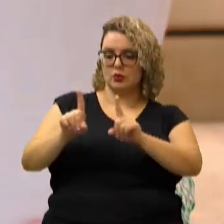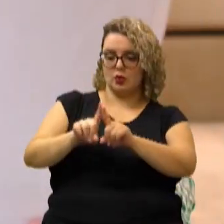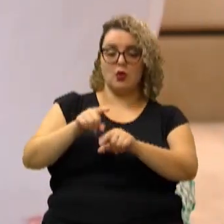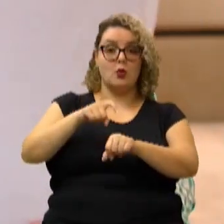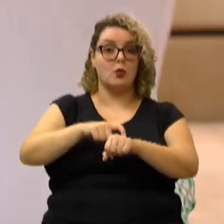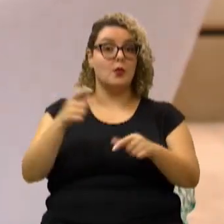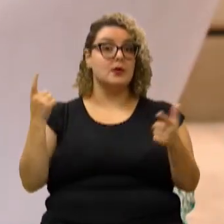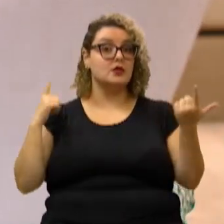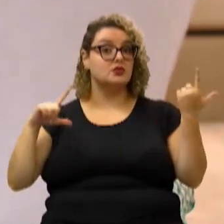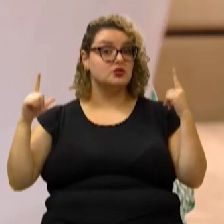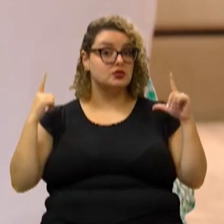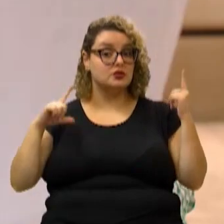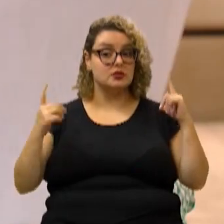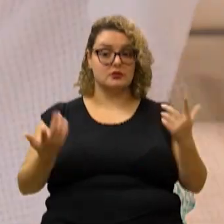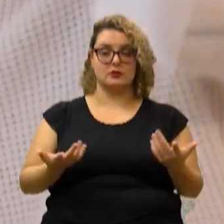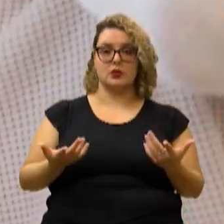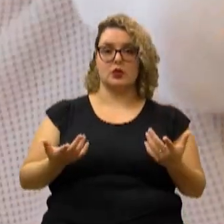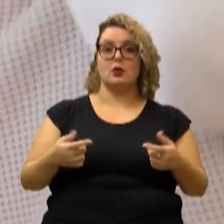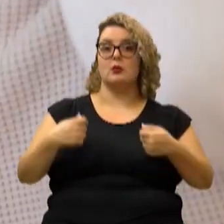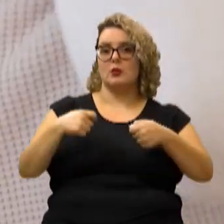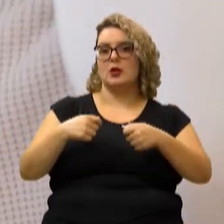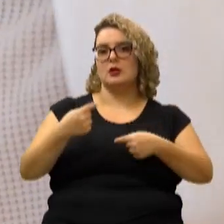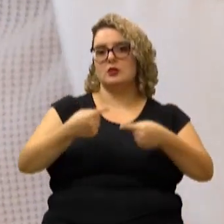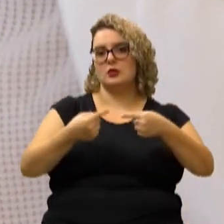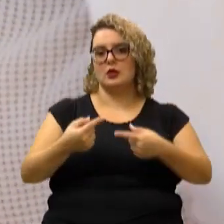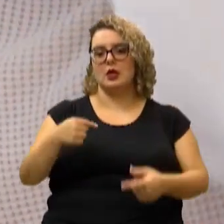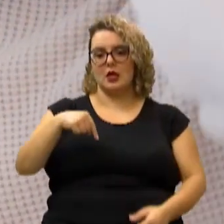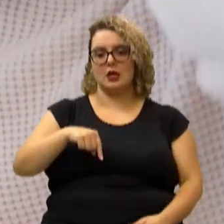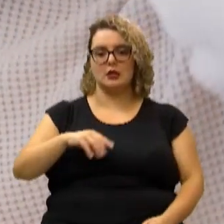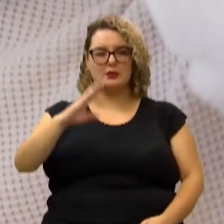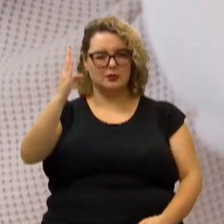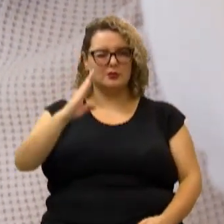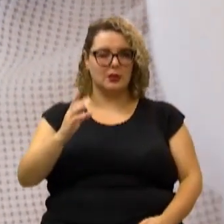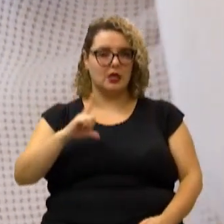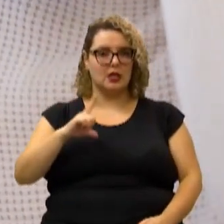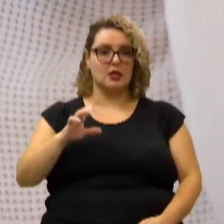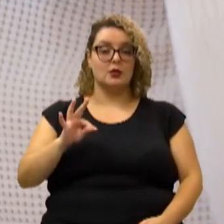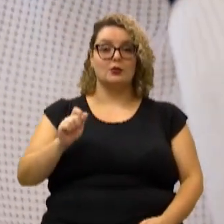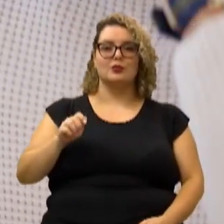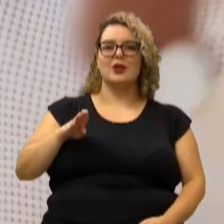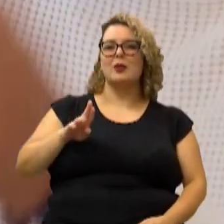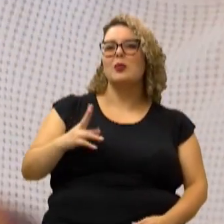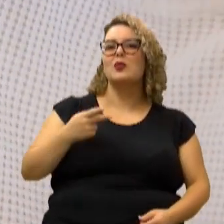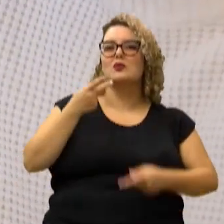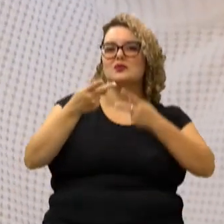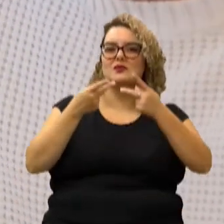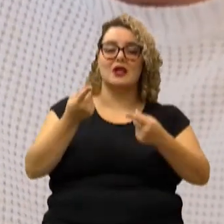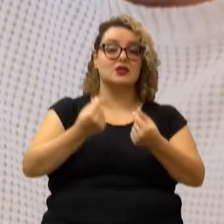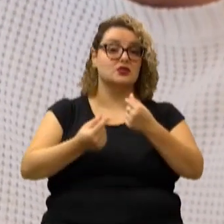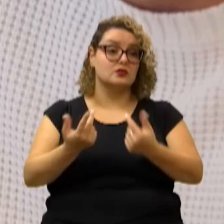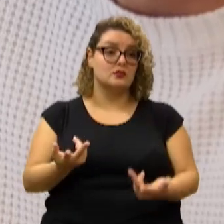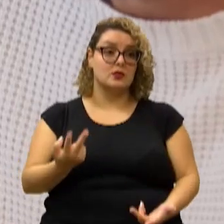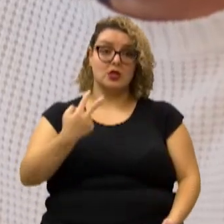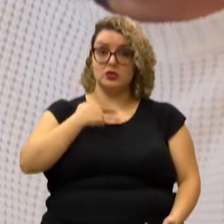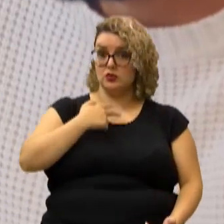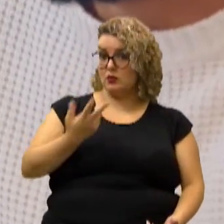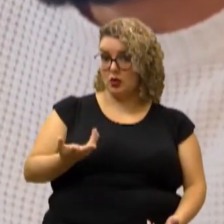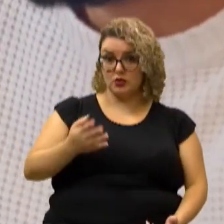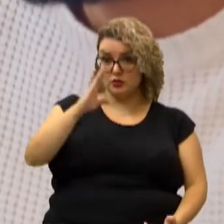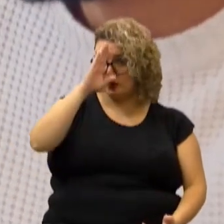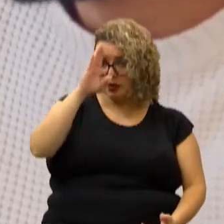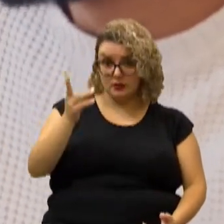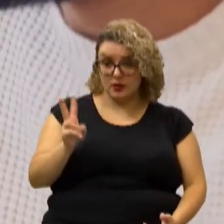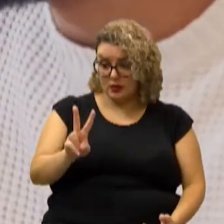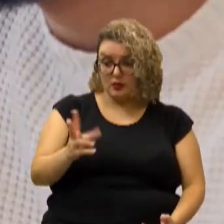estiver junto em momentos de lazer isso precisa ser discutido aqui no Brasil a gente tem um pouco de tabu de falar de dinheiro mas não pode